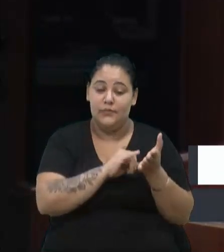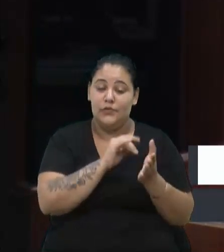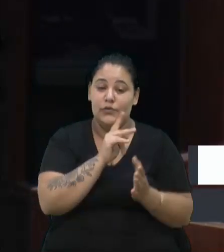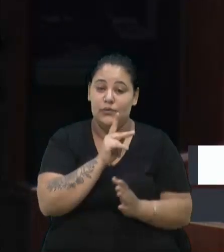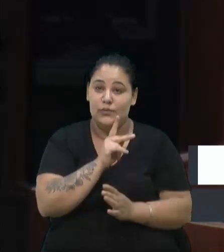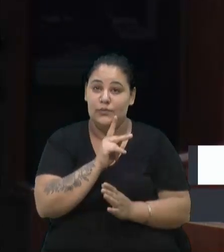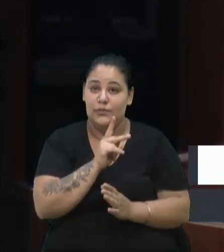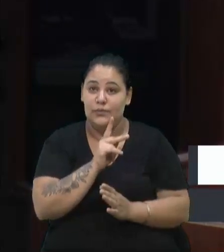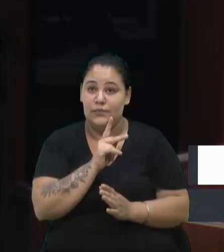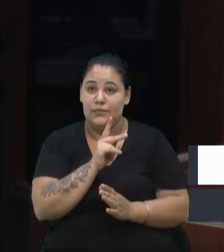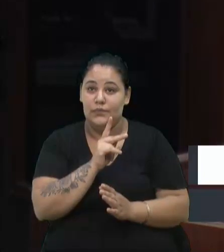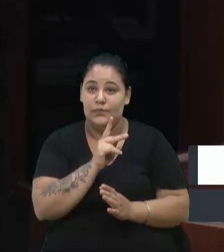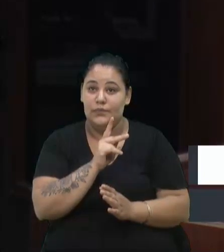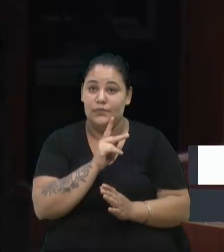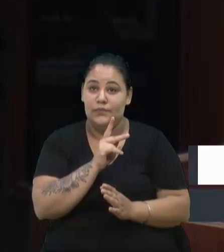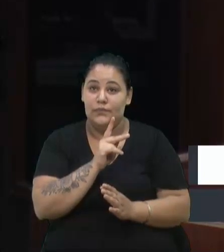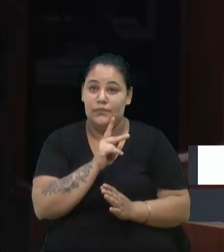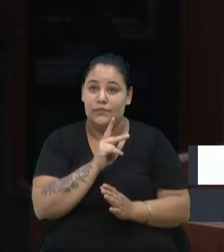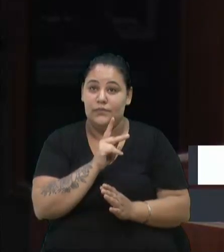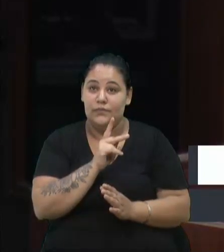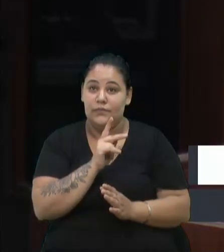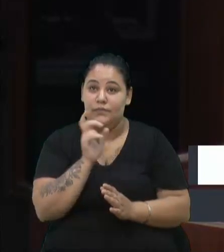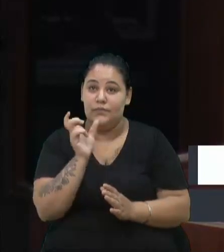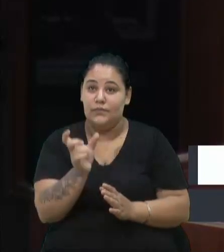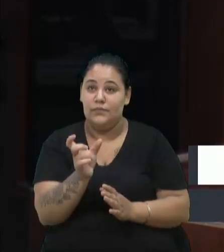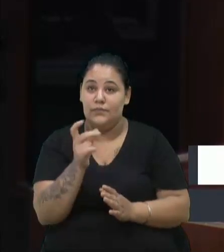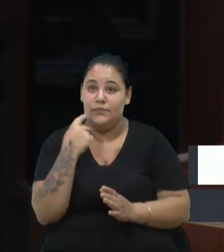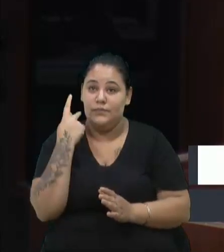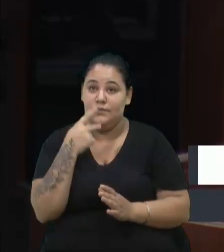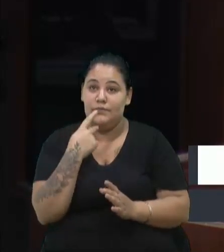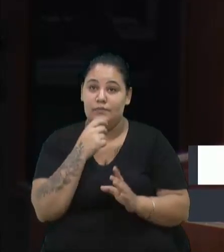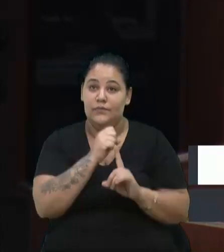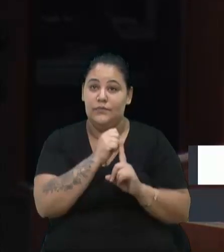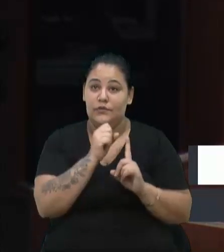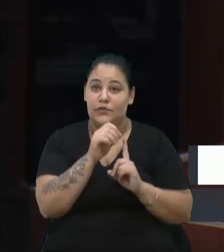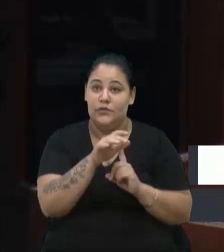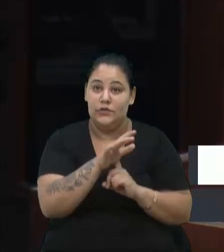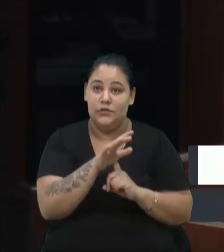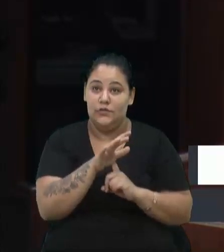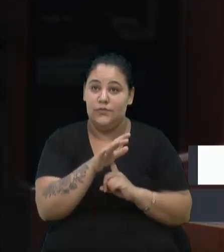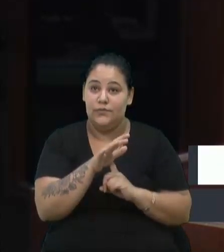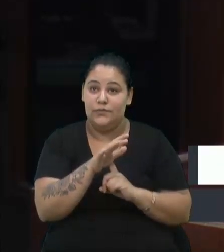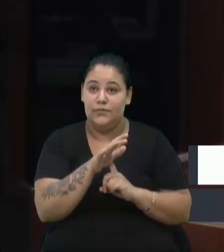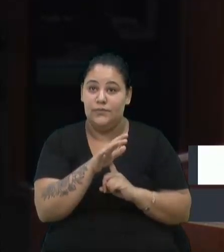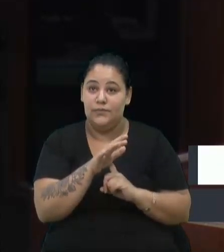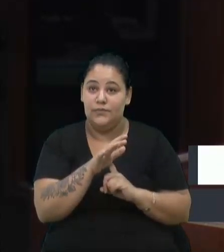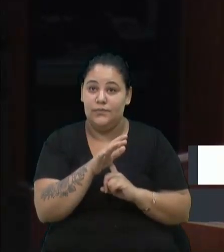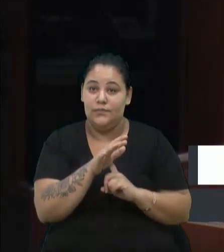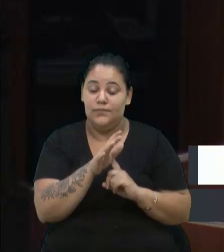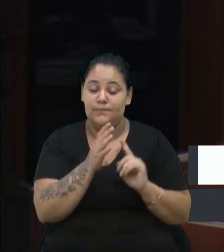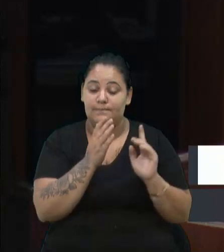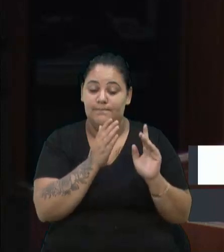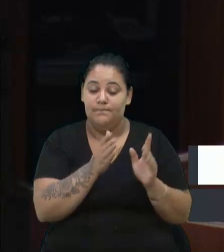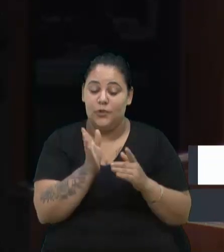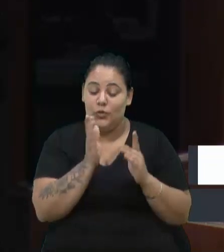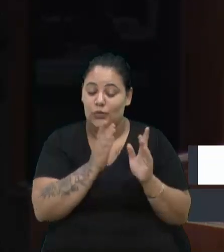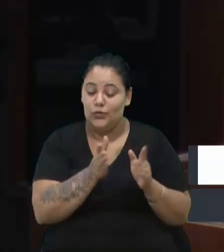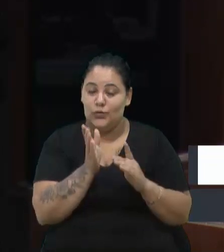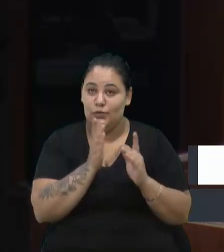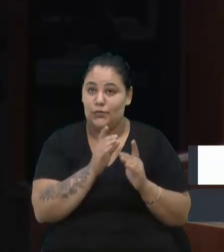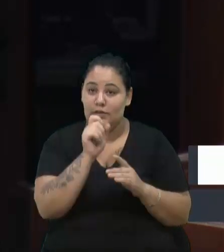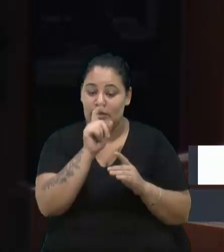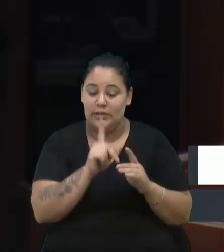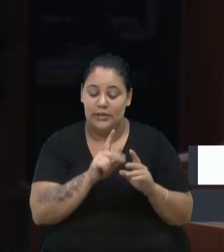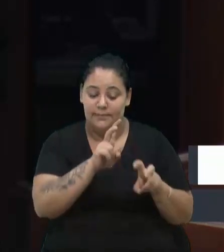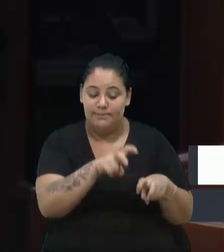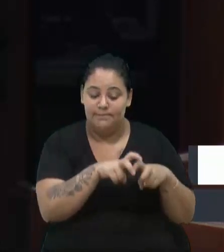então essa parte, é a vereador. preocupação que a sociedade que produz, vereador Ues, quem está na terra, quem